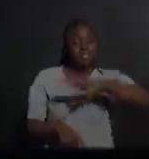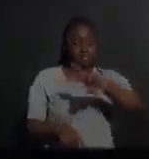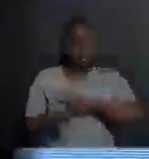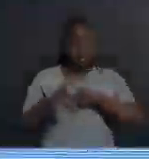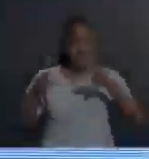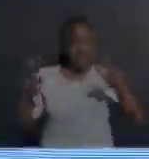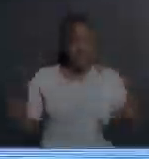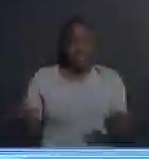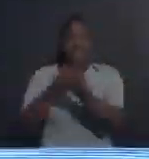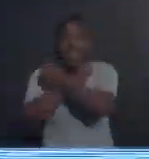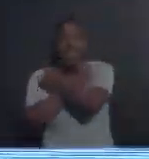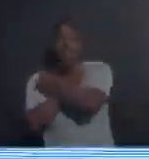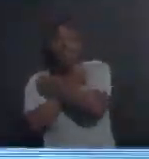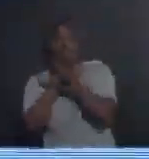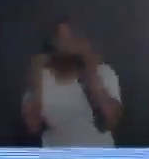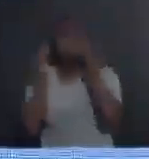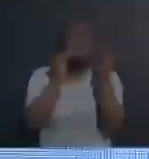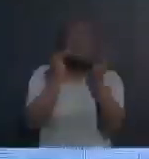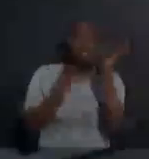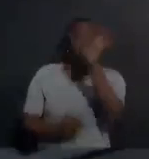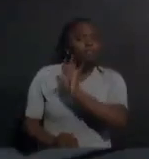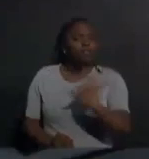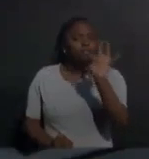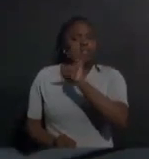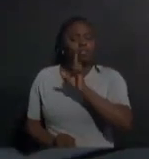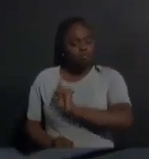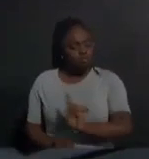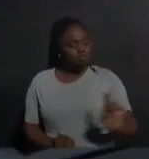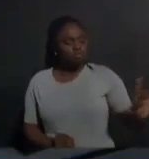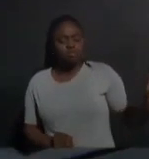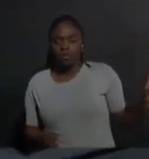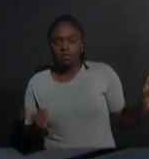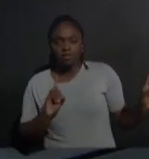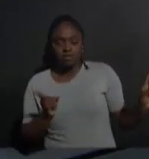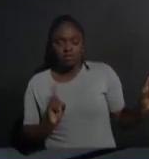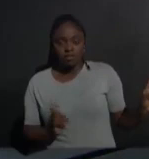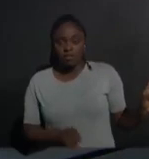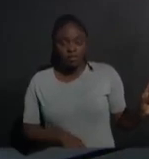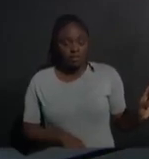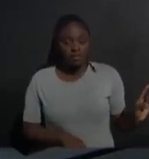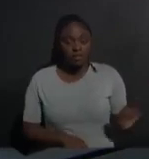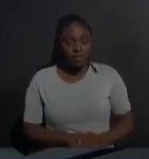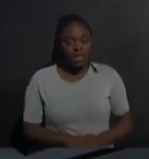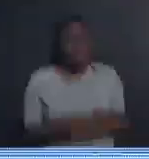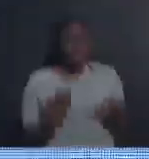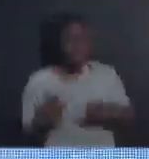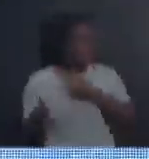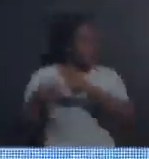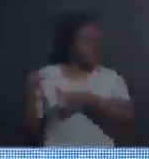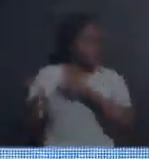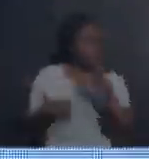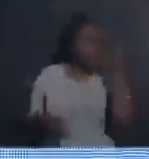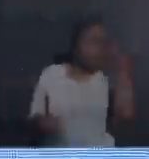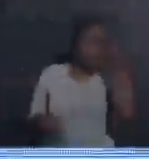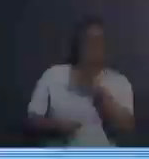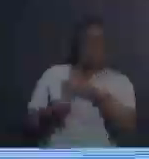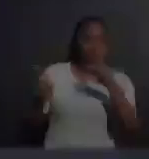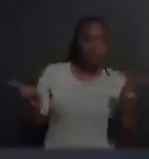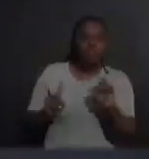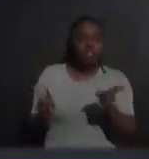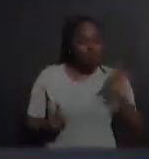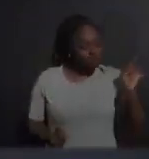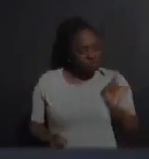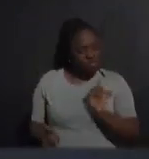religião. Você abraça e beija. Na faculdade você não fica isolado num canto. Ai, olha aí. Ai, essas pessoas pensam diferente. Não, você vai